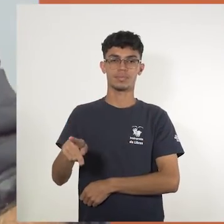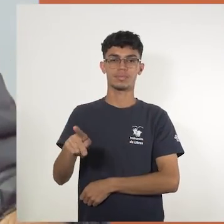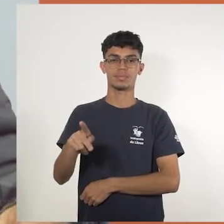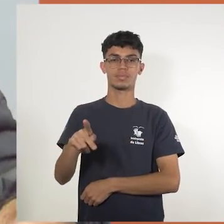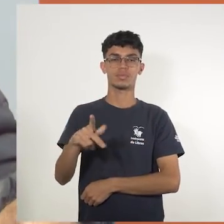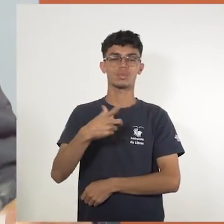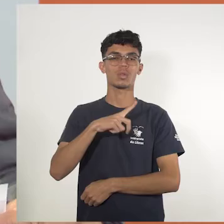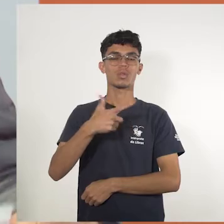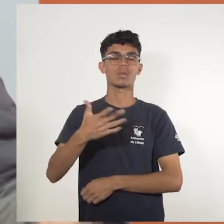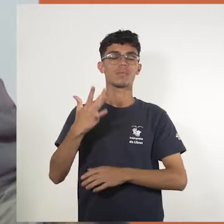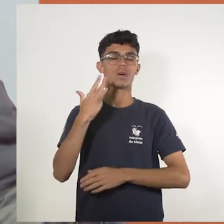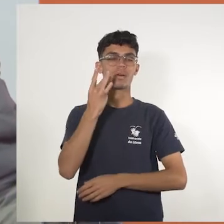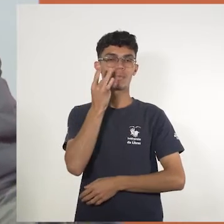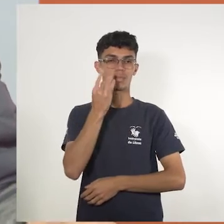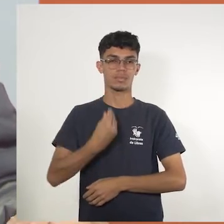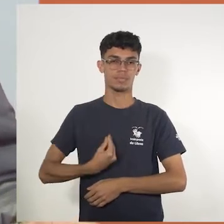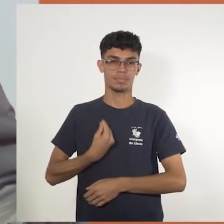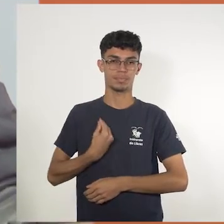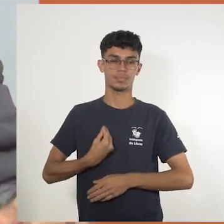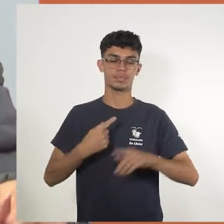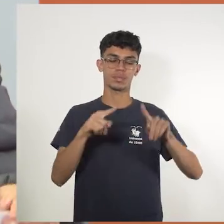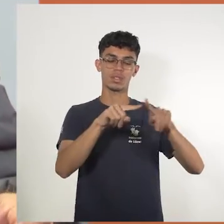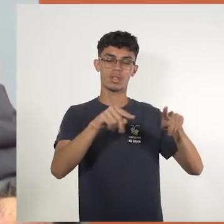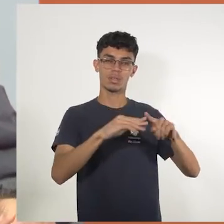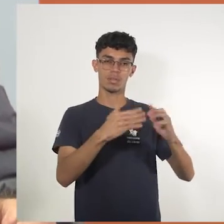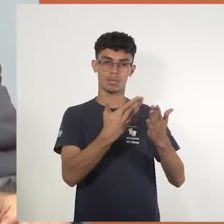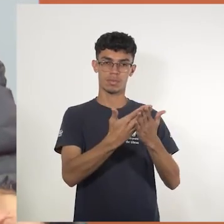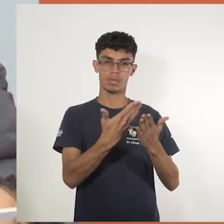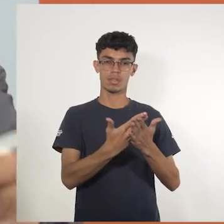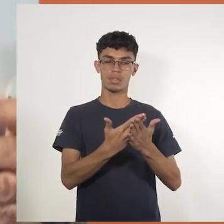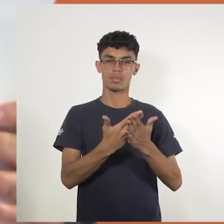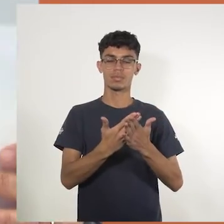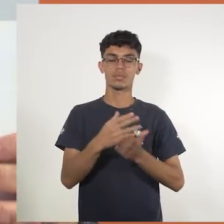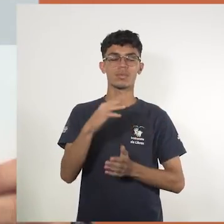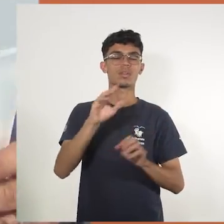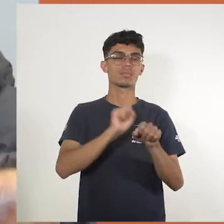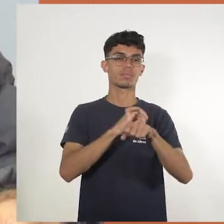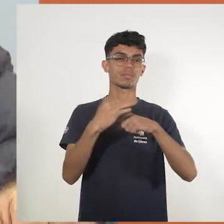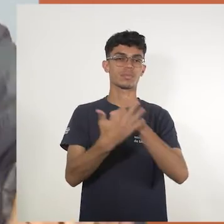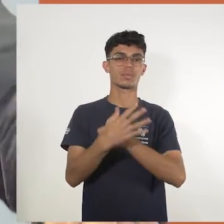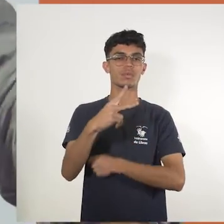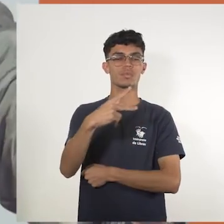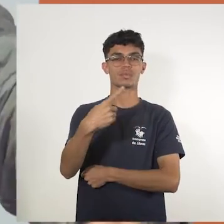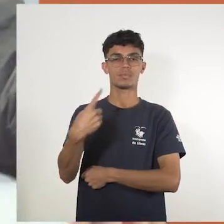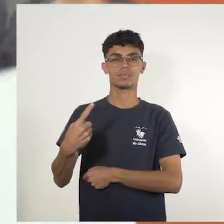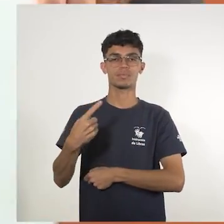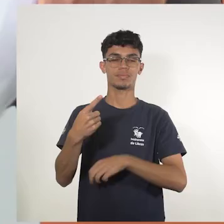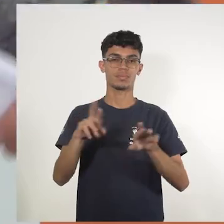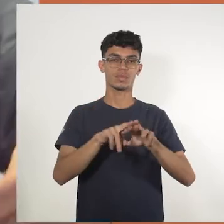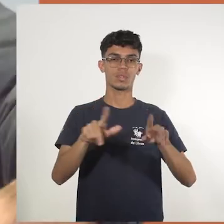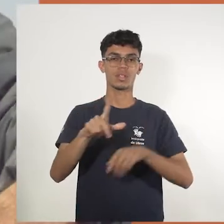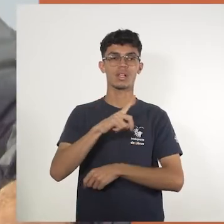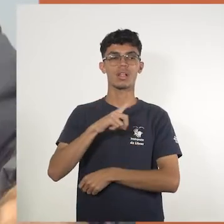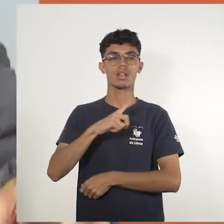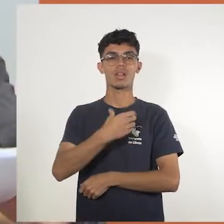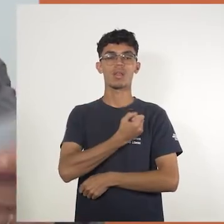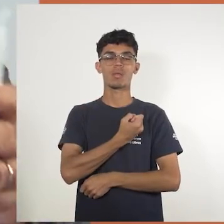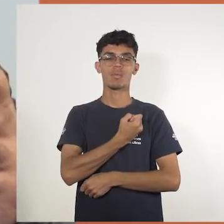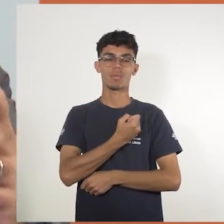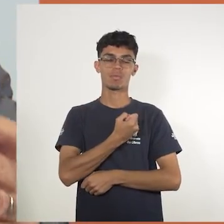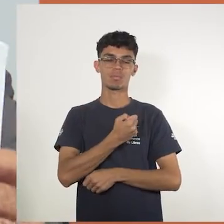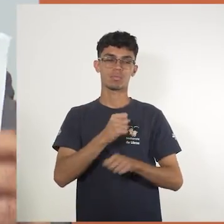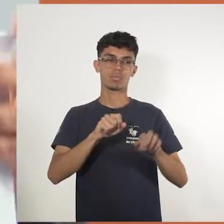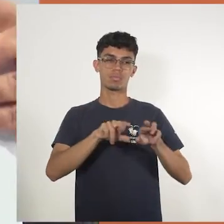não existência de aula, tinham uma porcentagem maior de prevalência, mas agora, com a questão da P1, é possível se notar uma prevalência